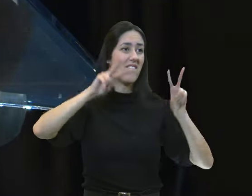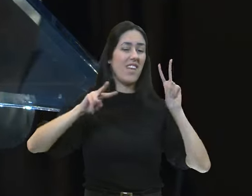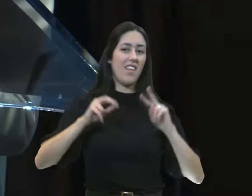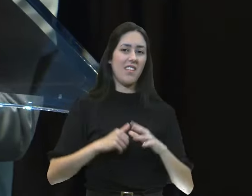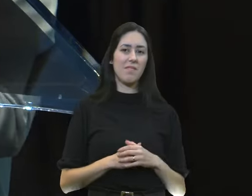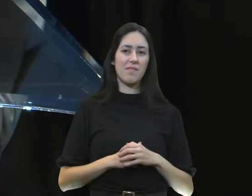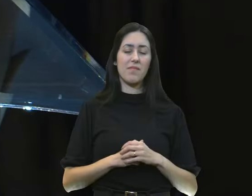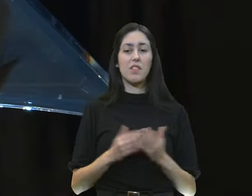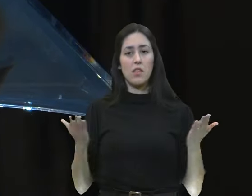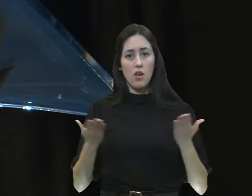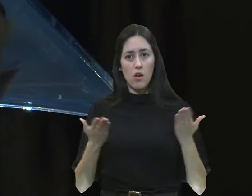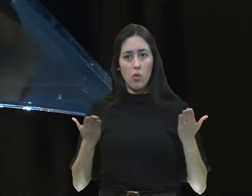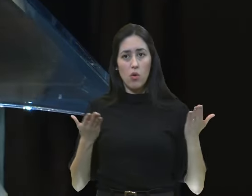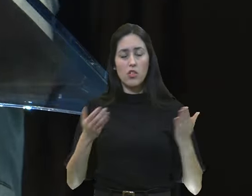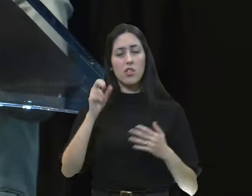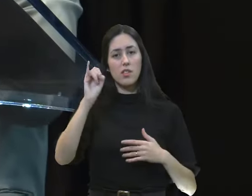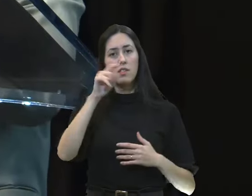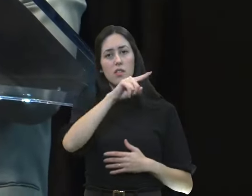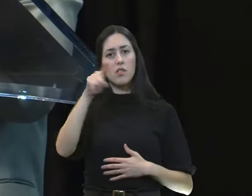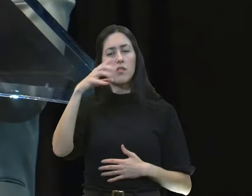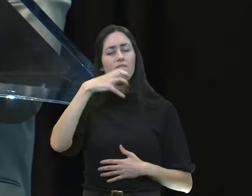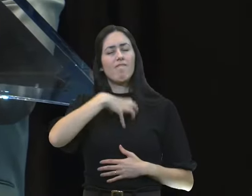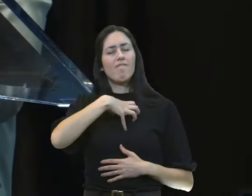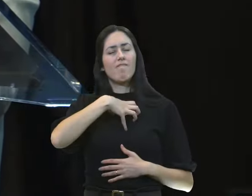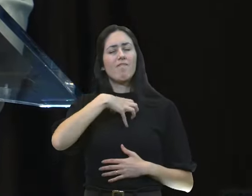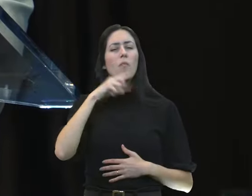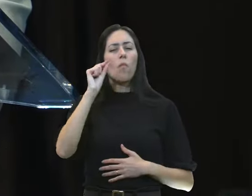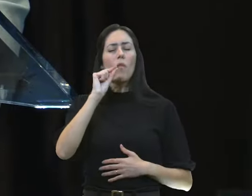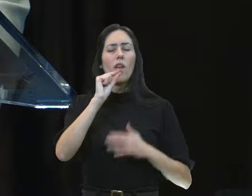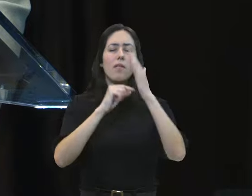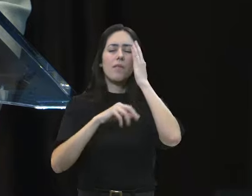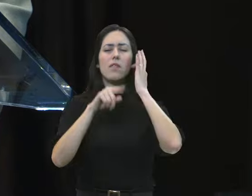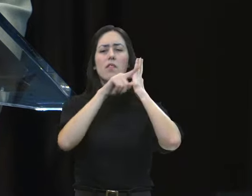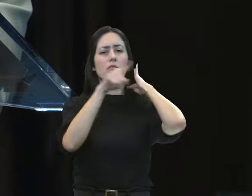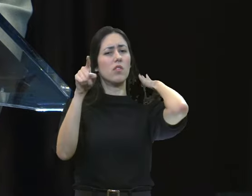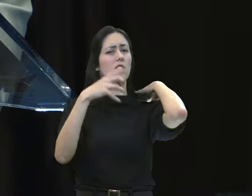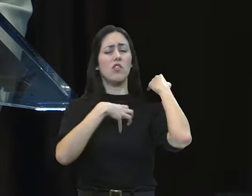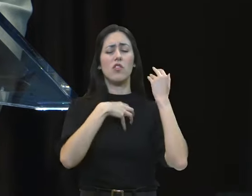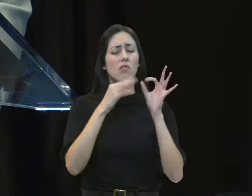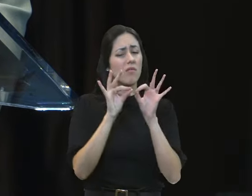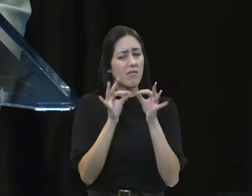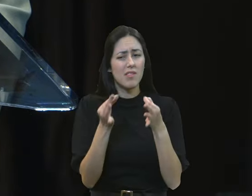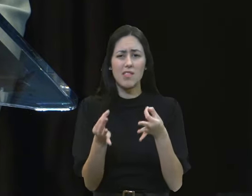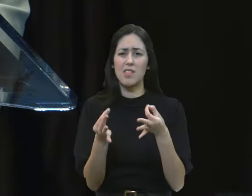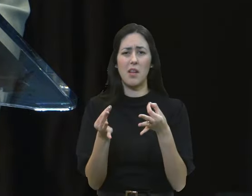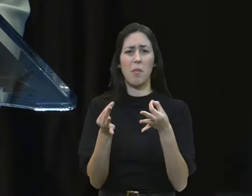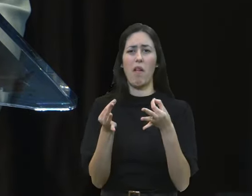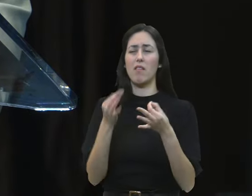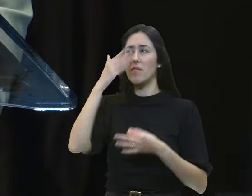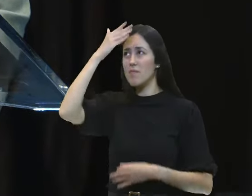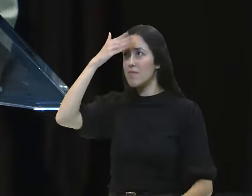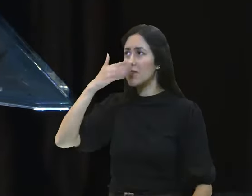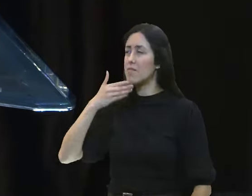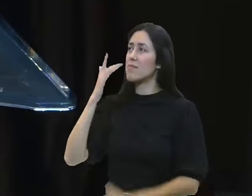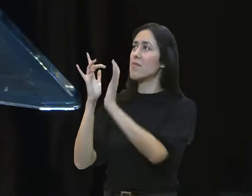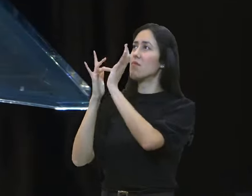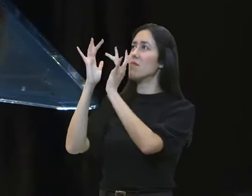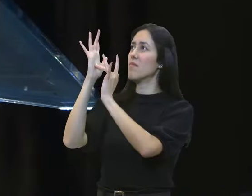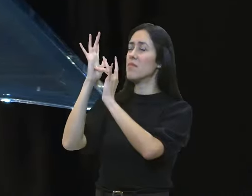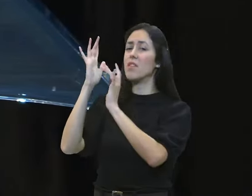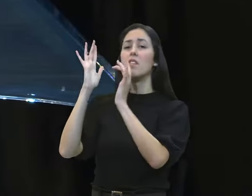Hoje, se você se achegar com simplicidade na presença de Jesus, ele também te pergunta, o que você quer